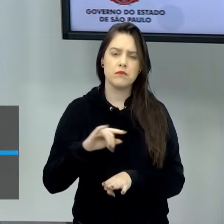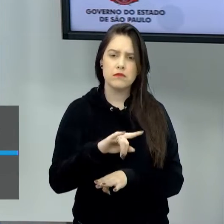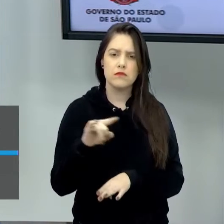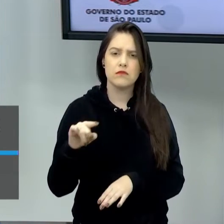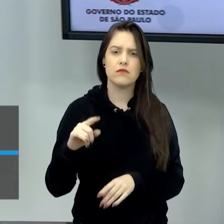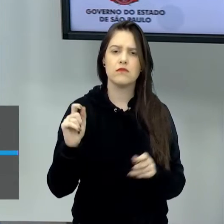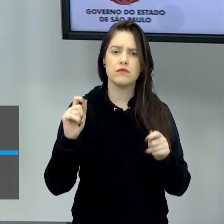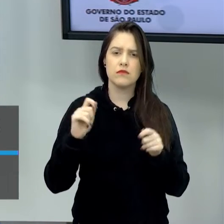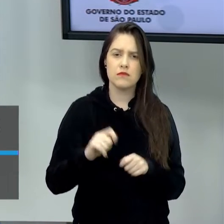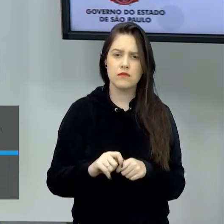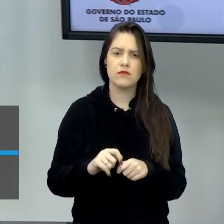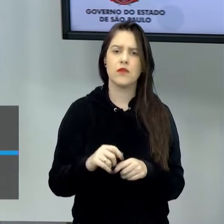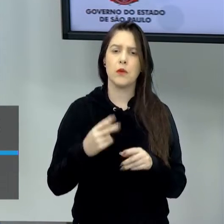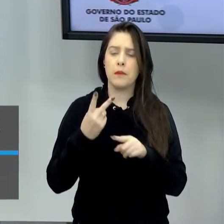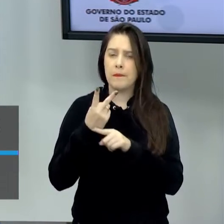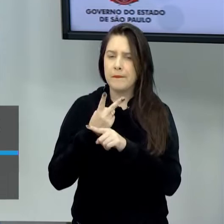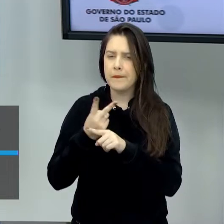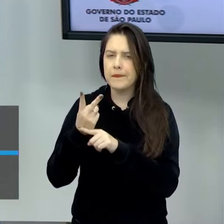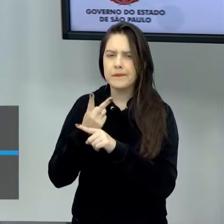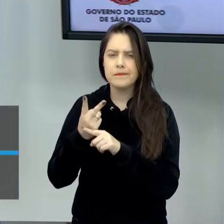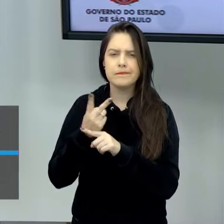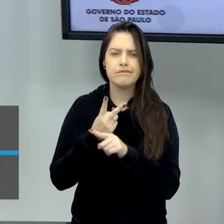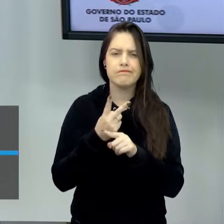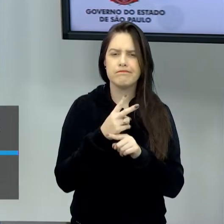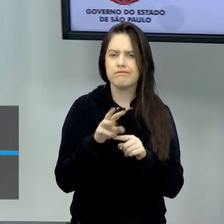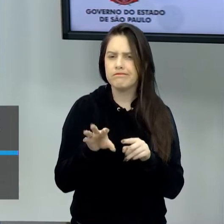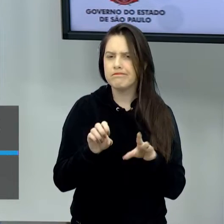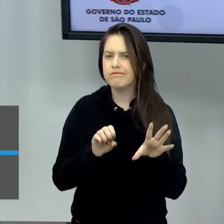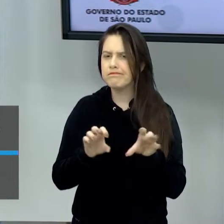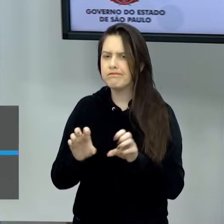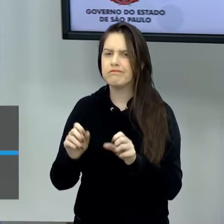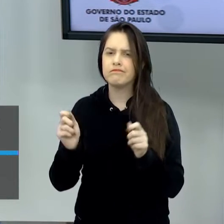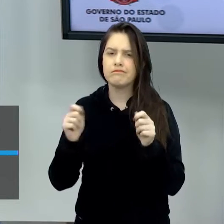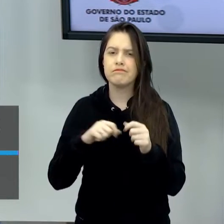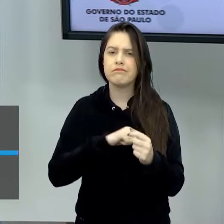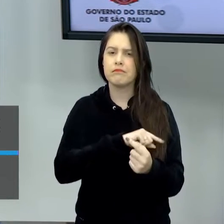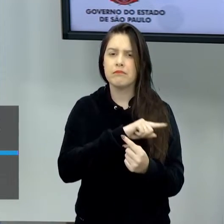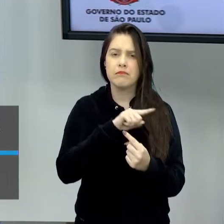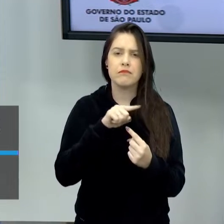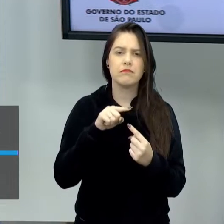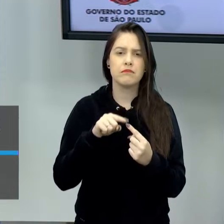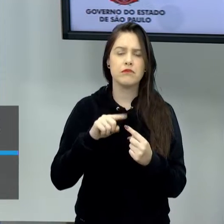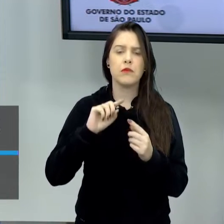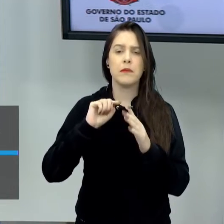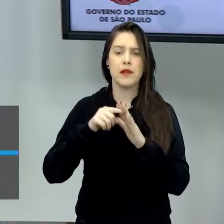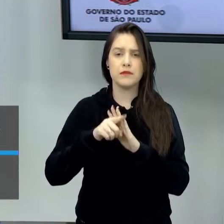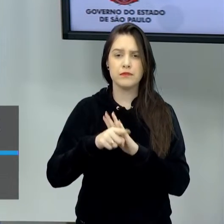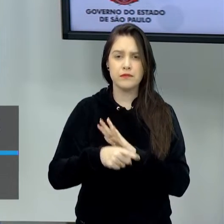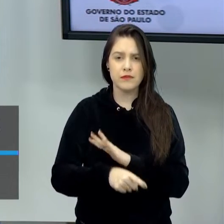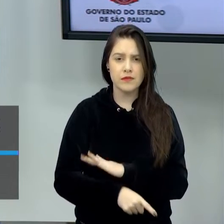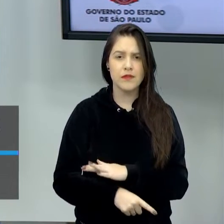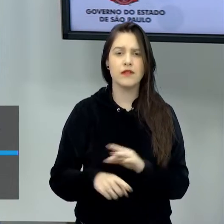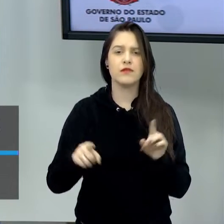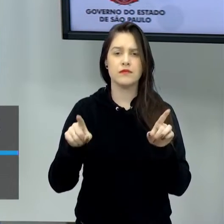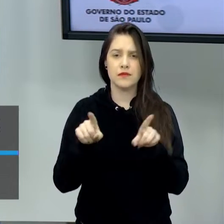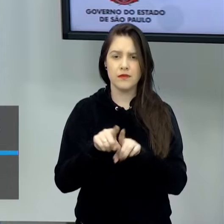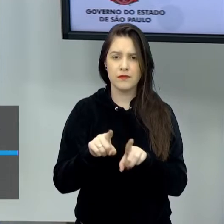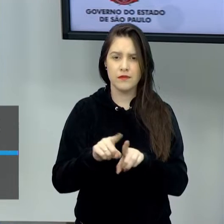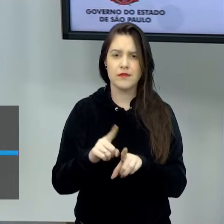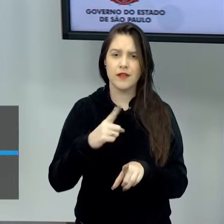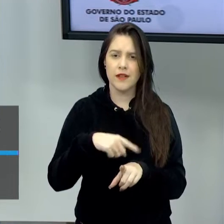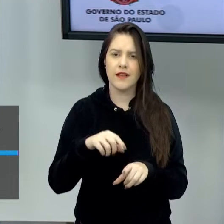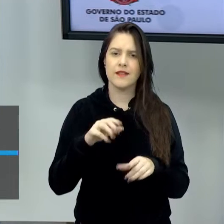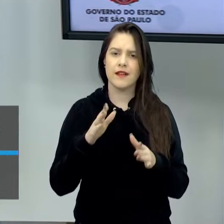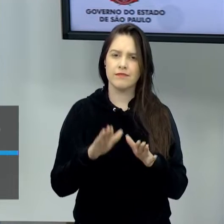que muitos passam ou quem nunca passou por um motivo ou por outro pode conhecer alguém que já tenha